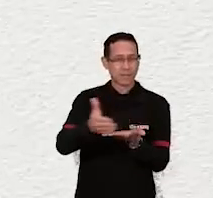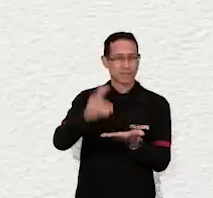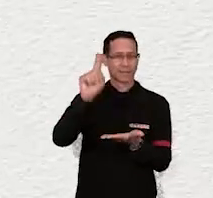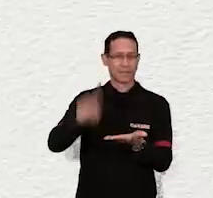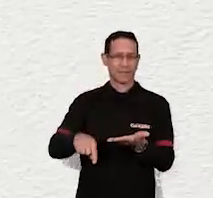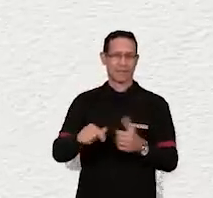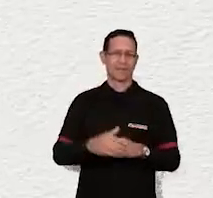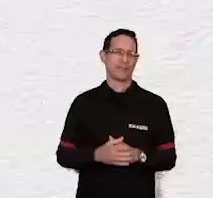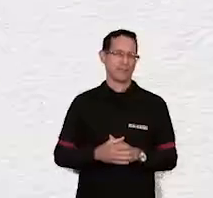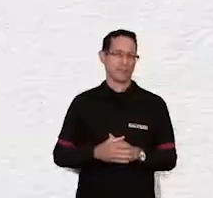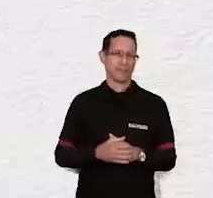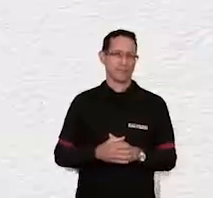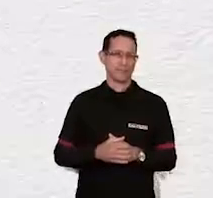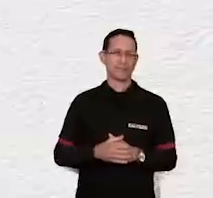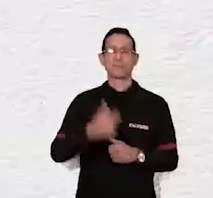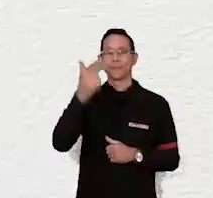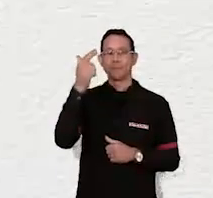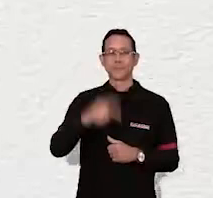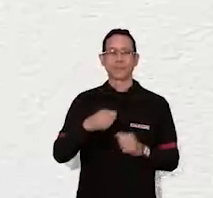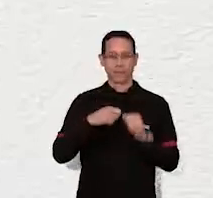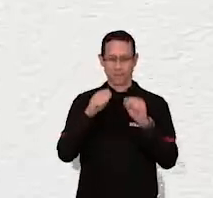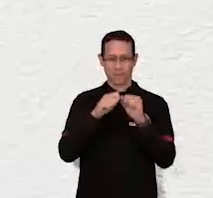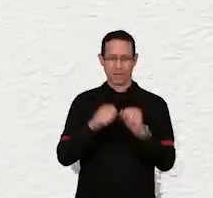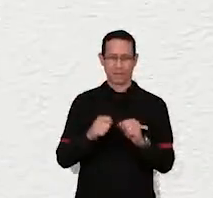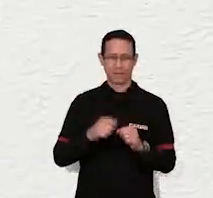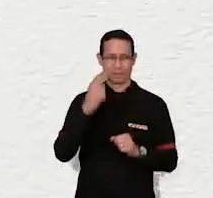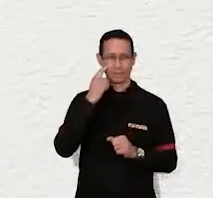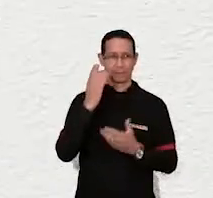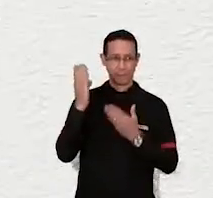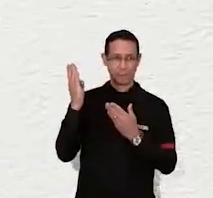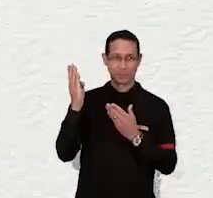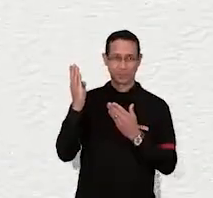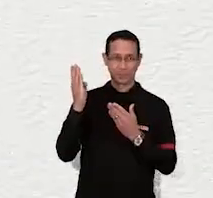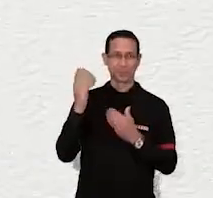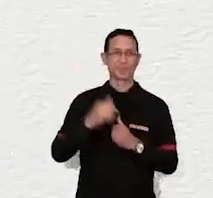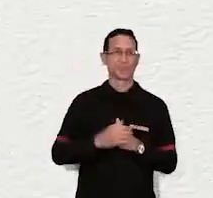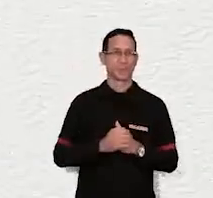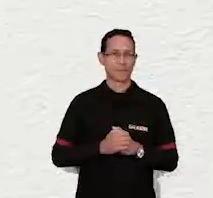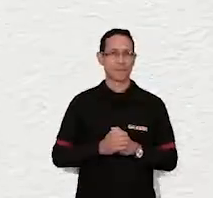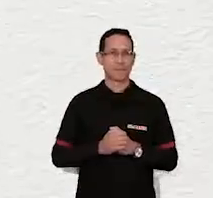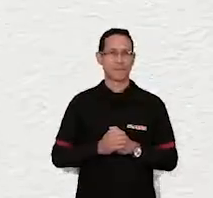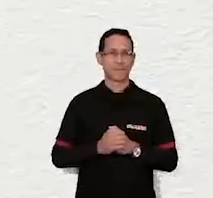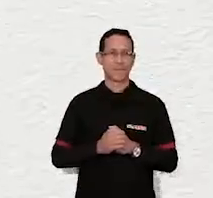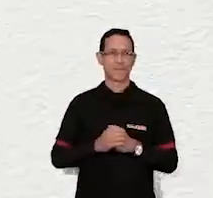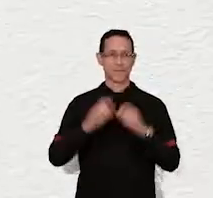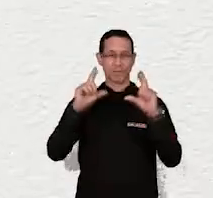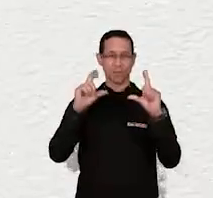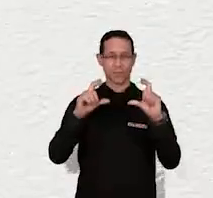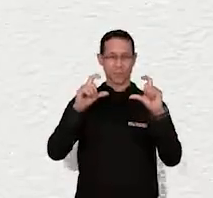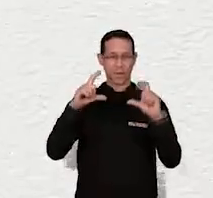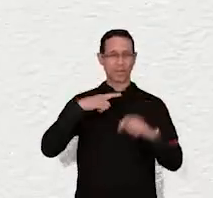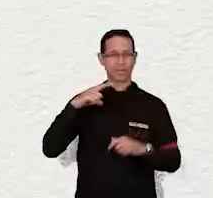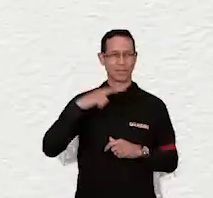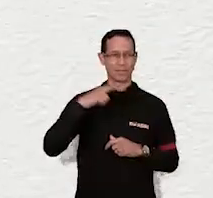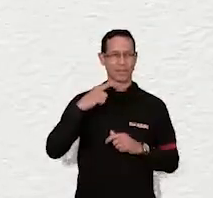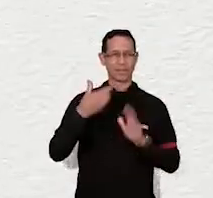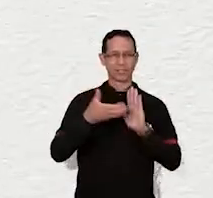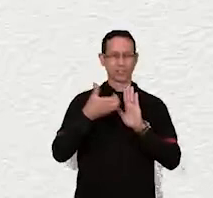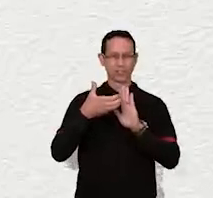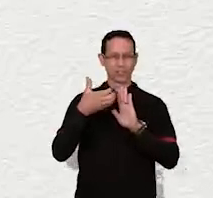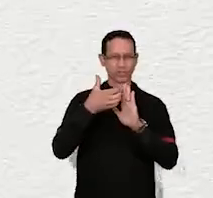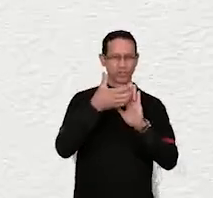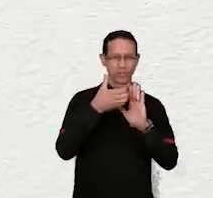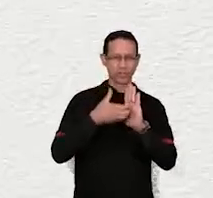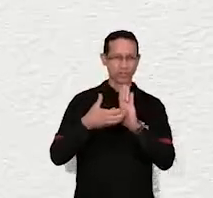o que mais que a gente pode fazer? Essa foto é muito legal, é uma foto que tem bastante descamação, então